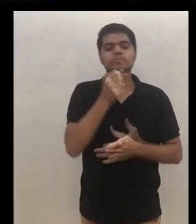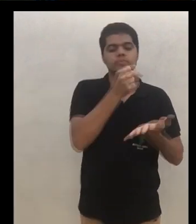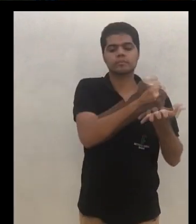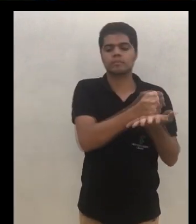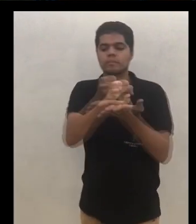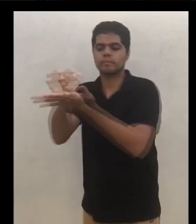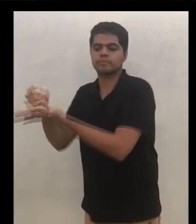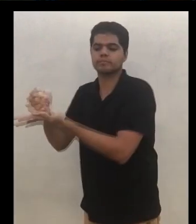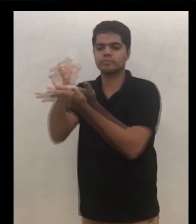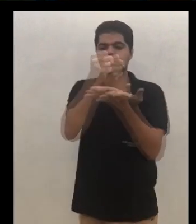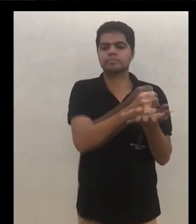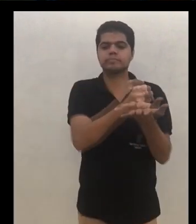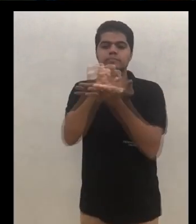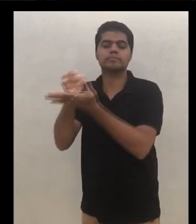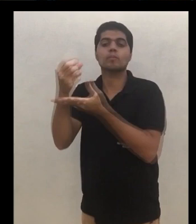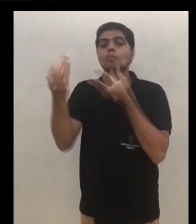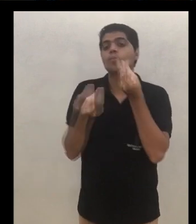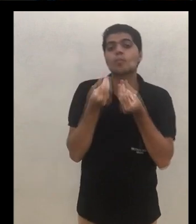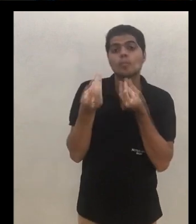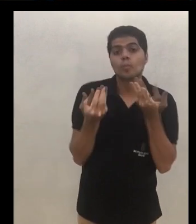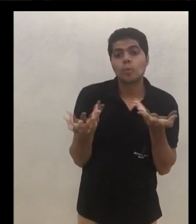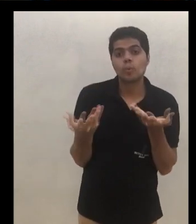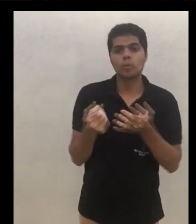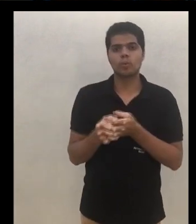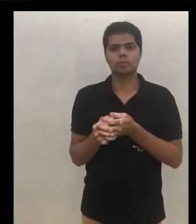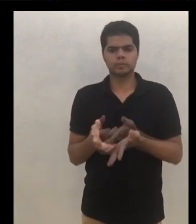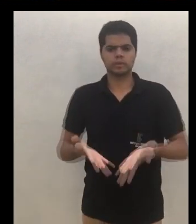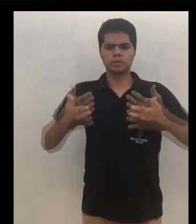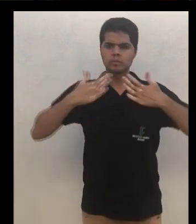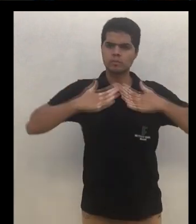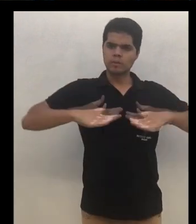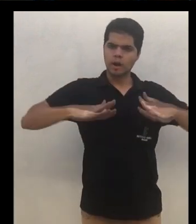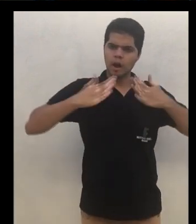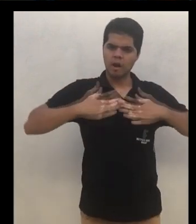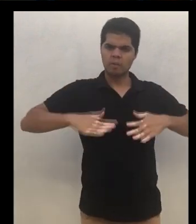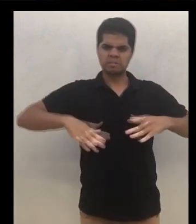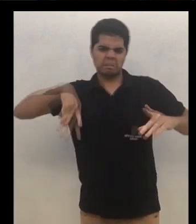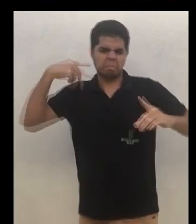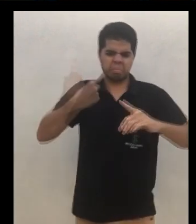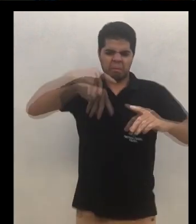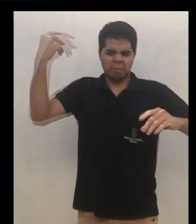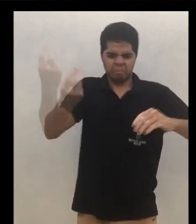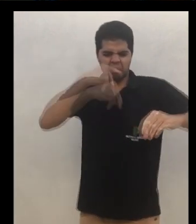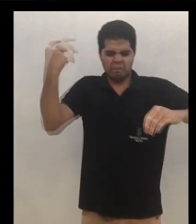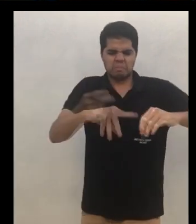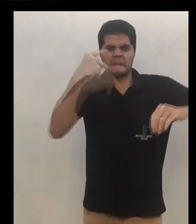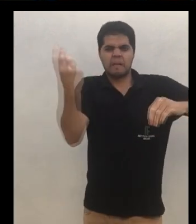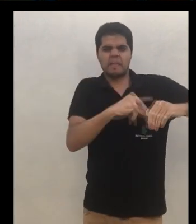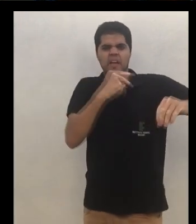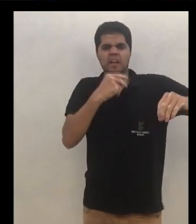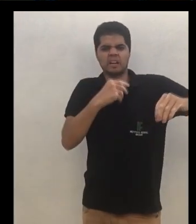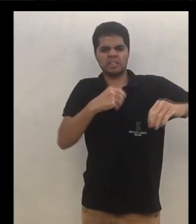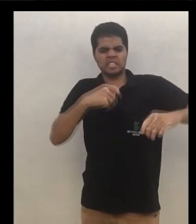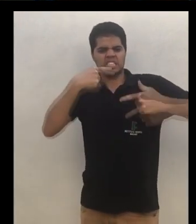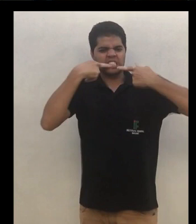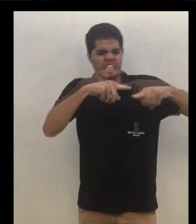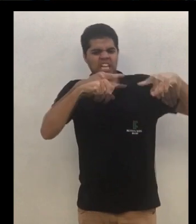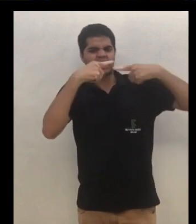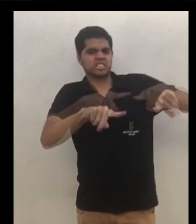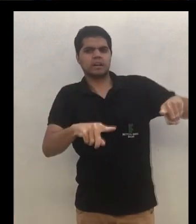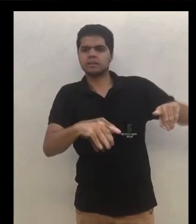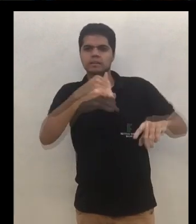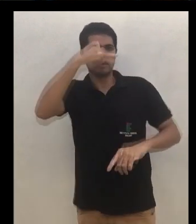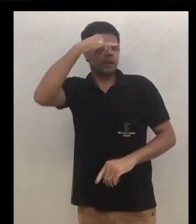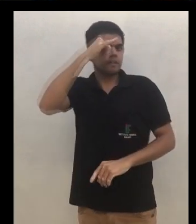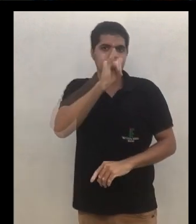ser dentro do princípio do bem-estar, sem xingar, sem bater. Esses animais, o ideal é um abate mais